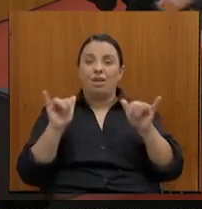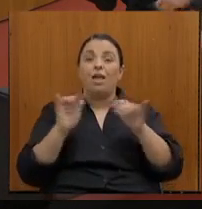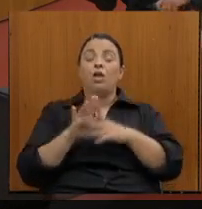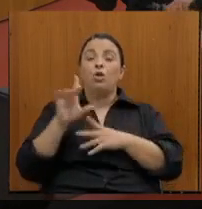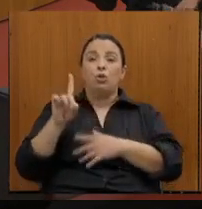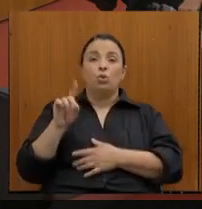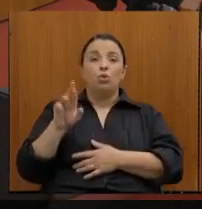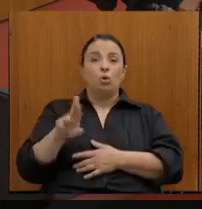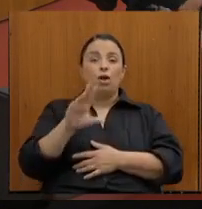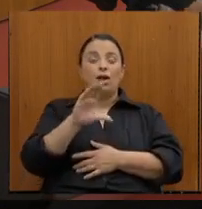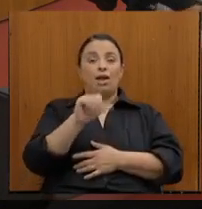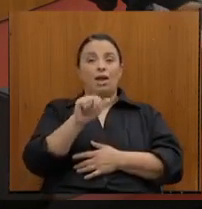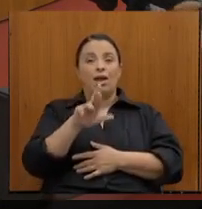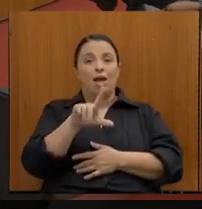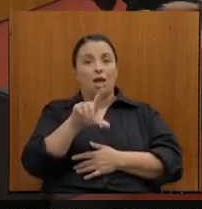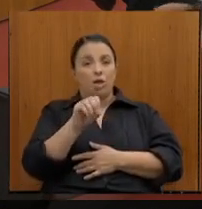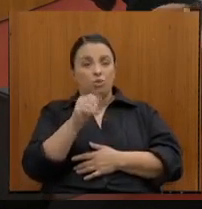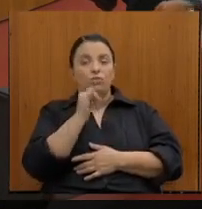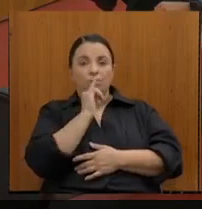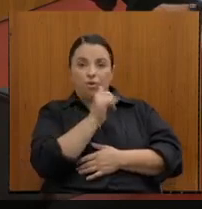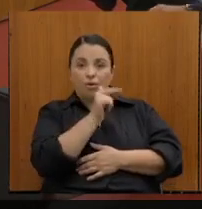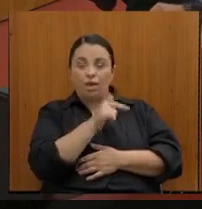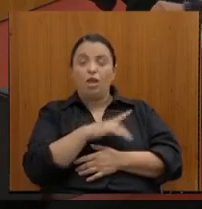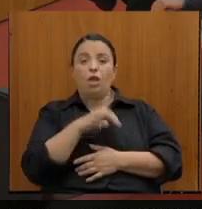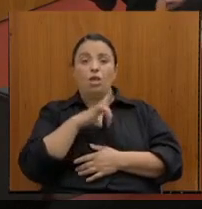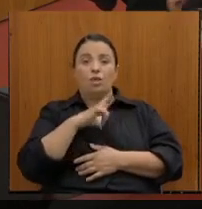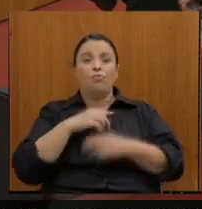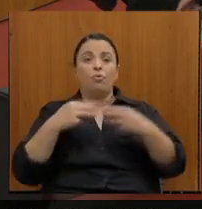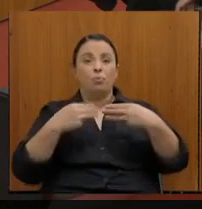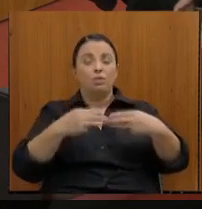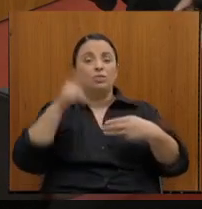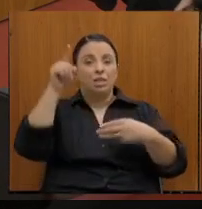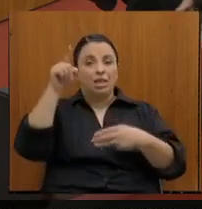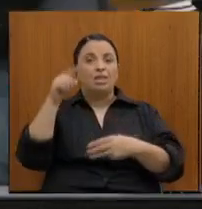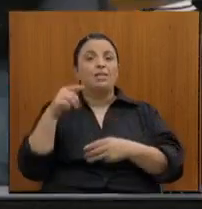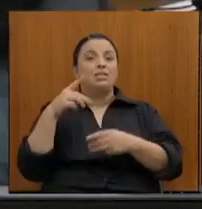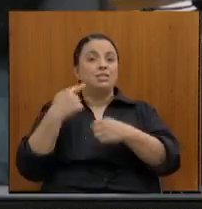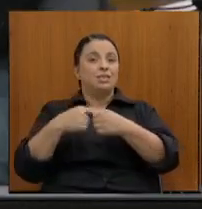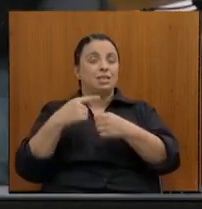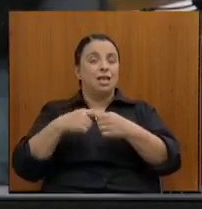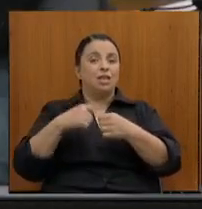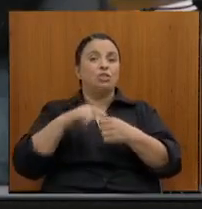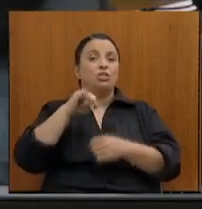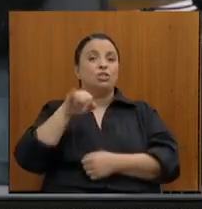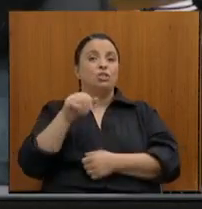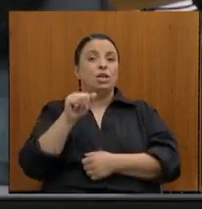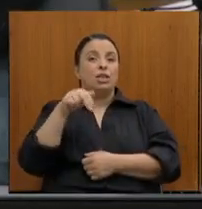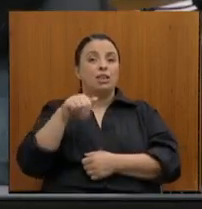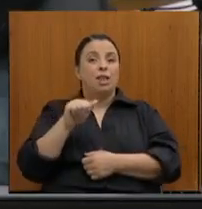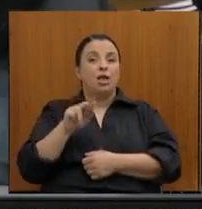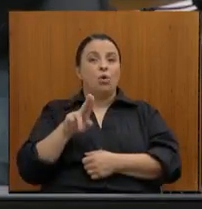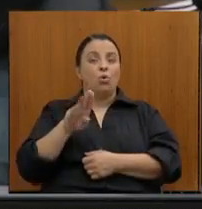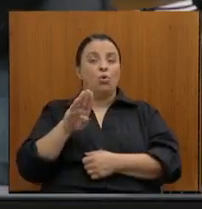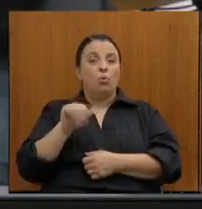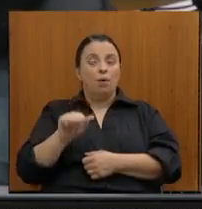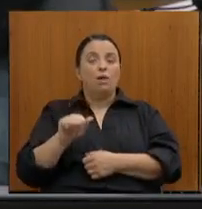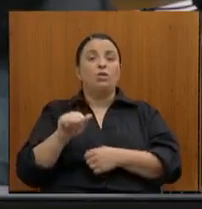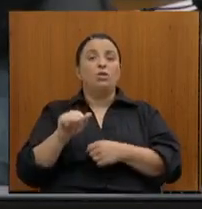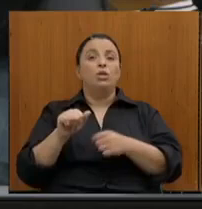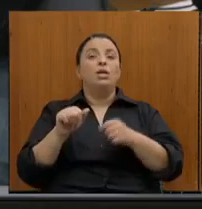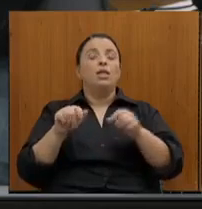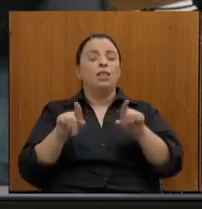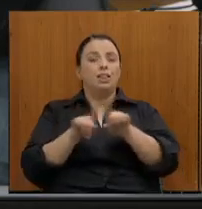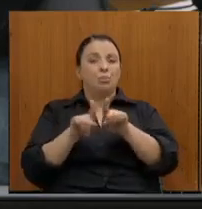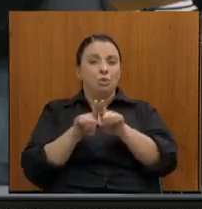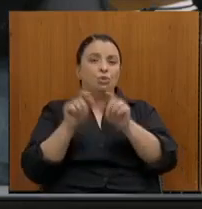Carlos Alexandre estive com o ministro lá na cidade de Janaúba juntamente com o presidente da Cemig